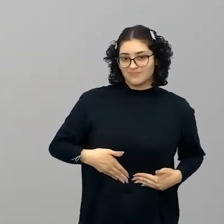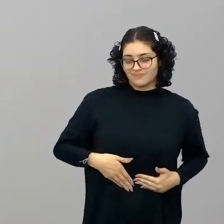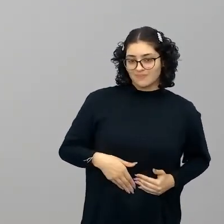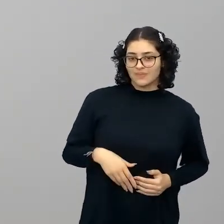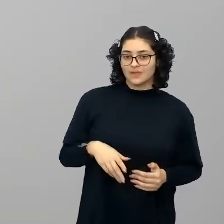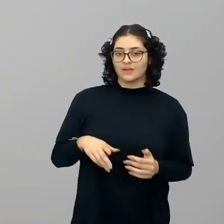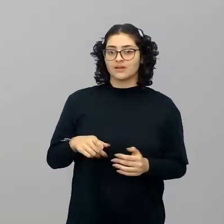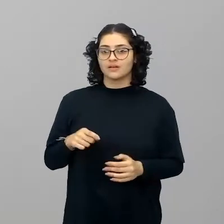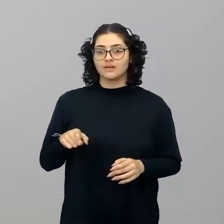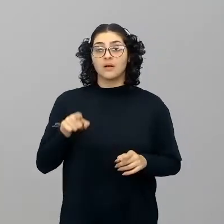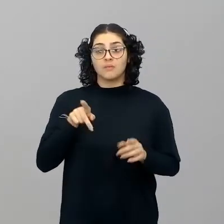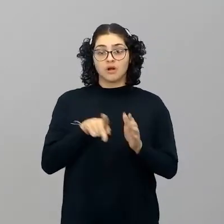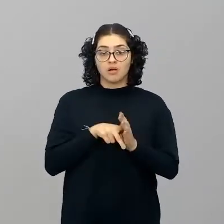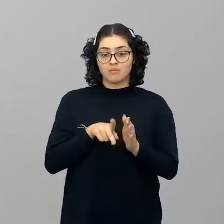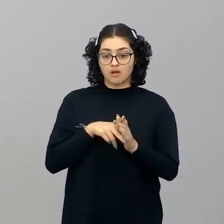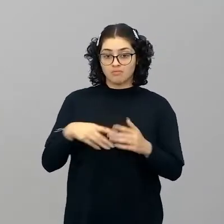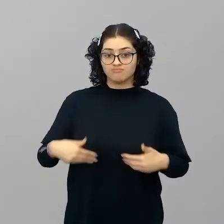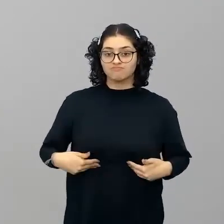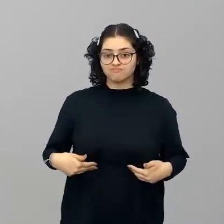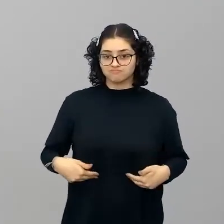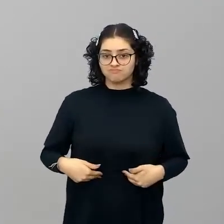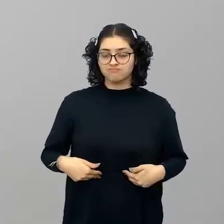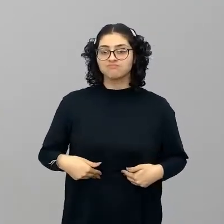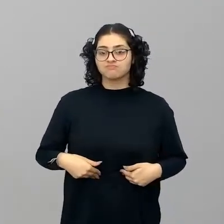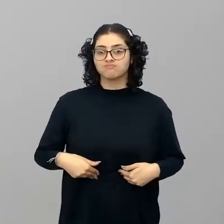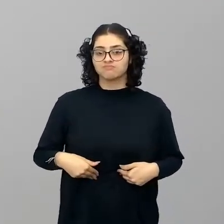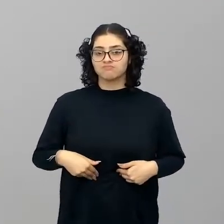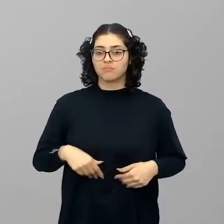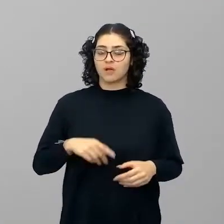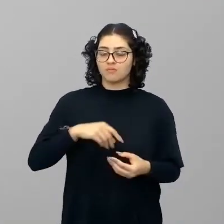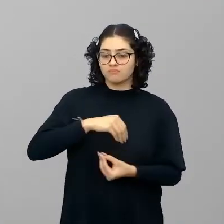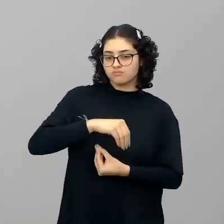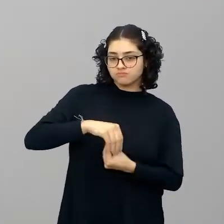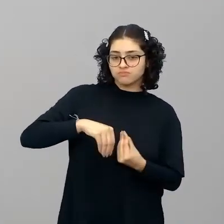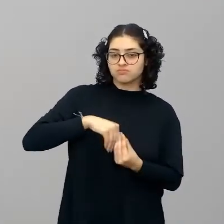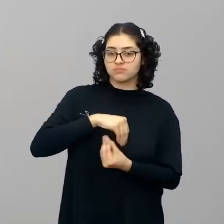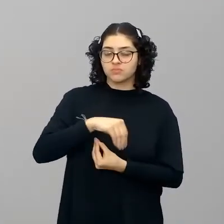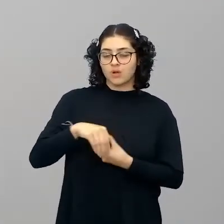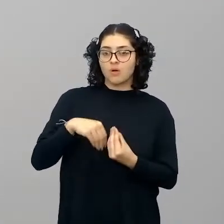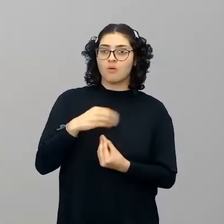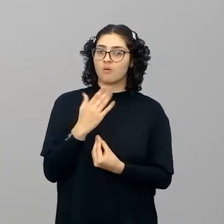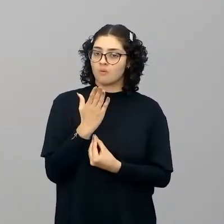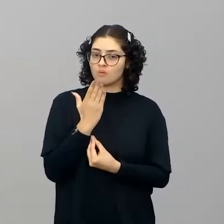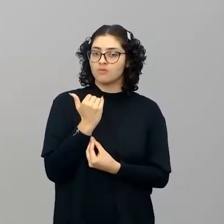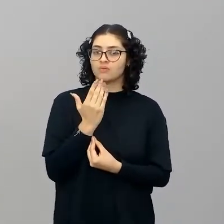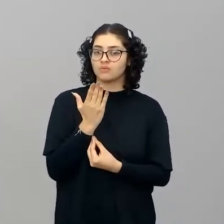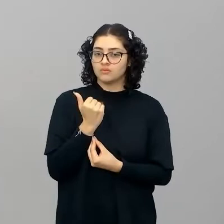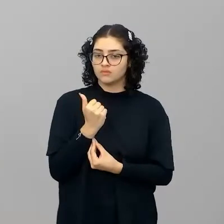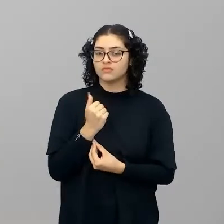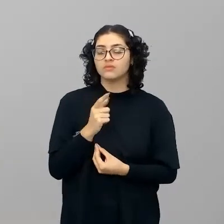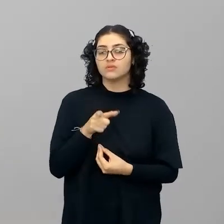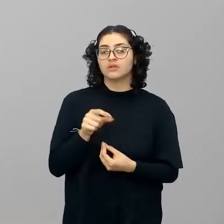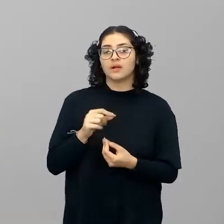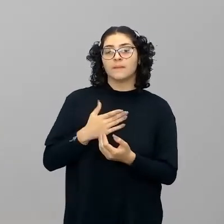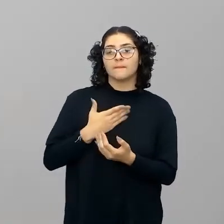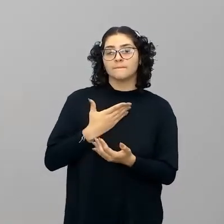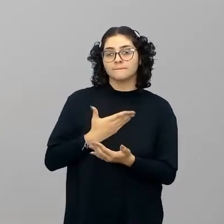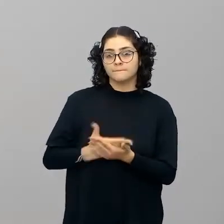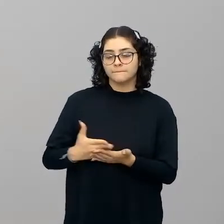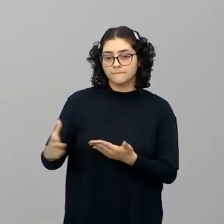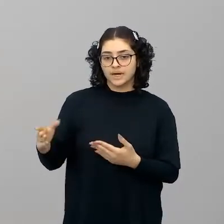movimentação desse órgão para fazer então com que as enzimas se misturem ali com os alimentos e com a perda